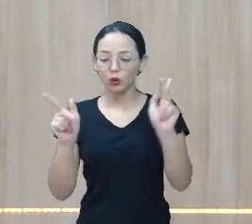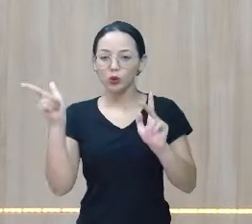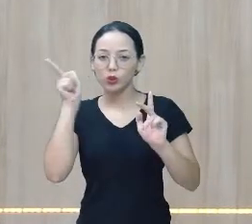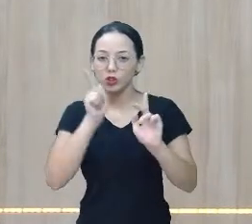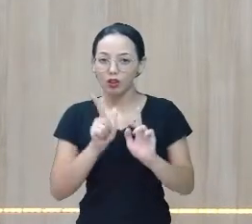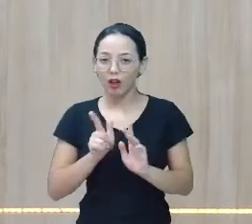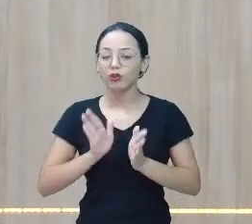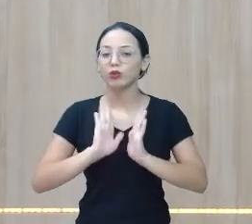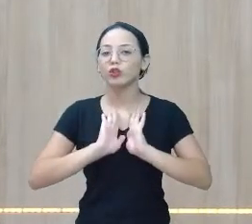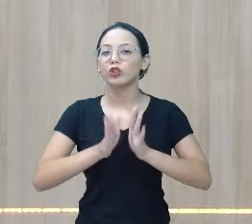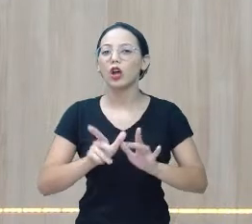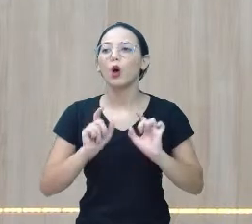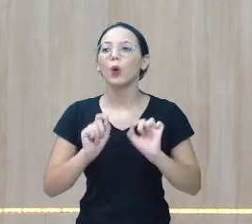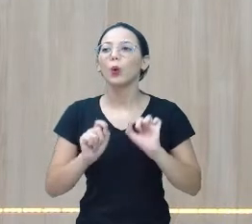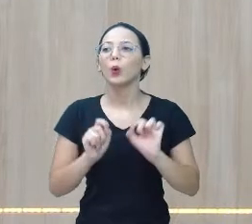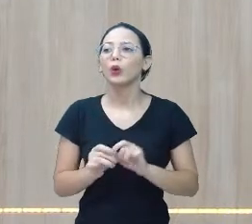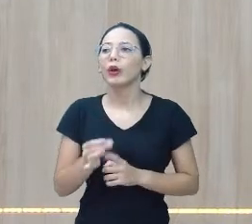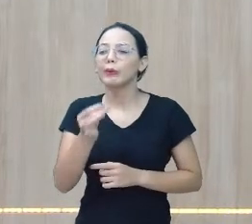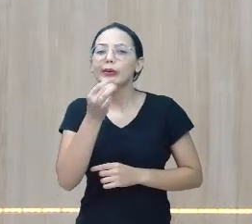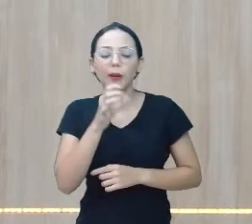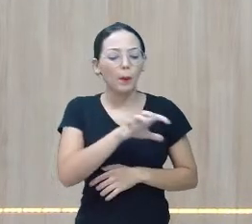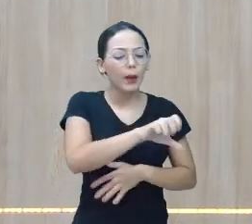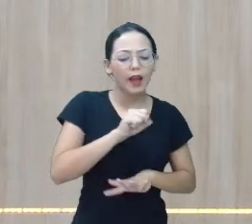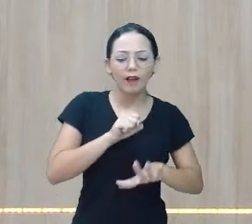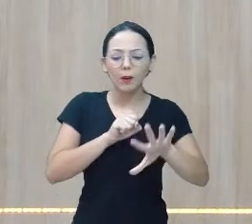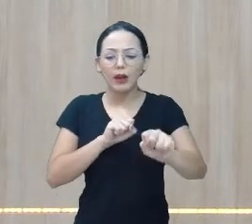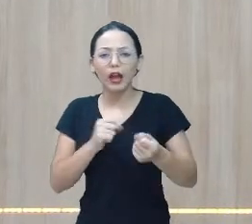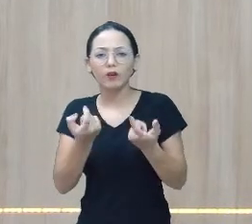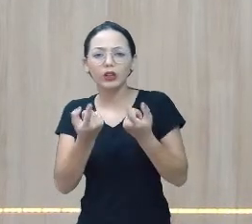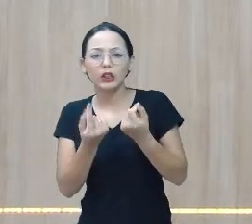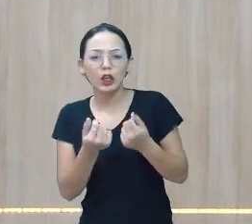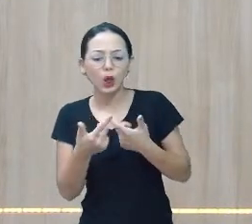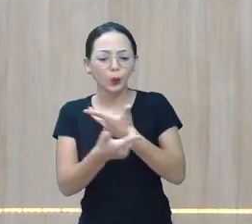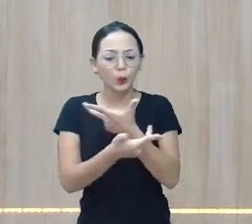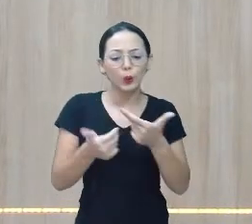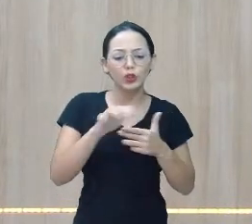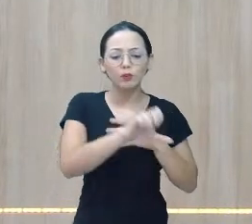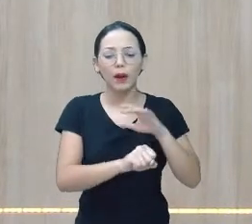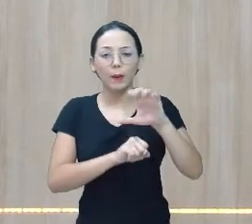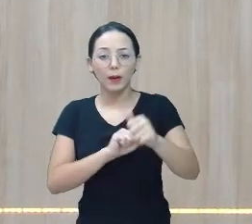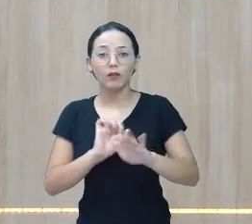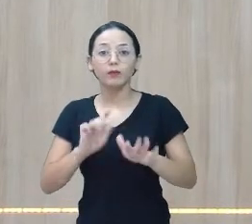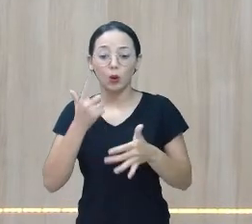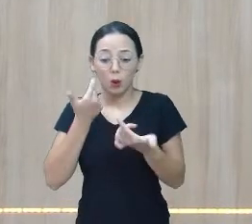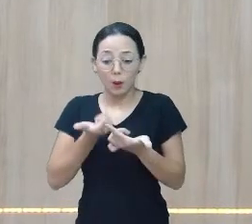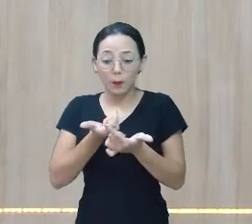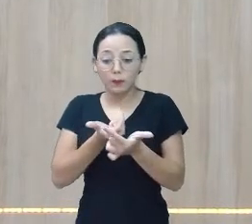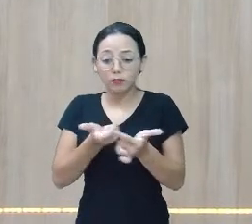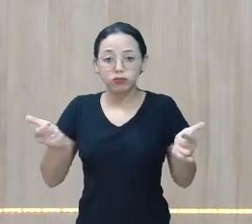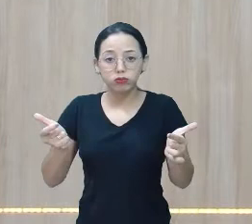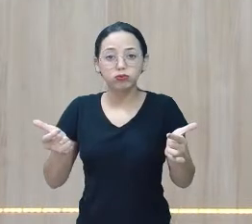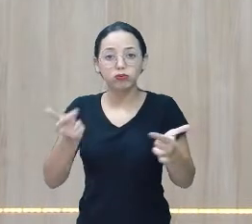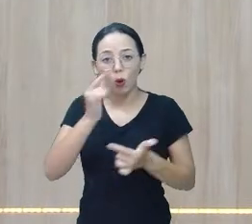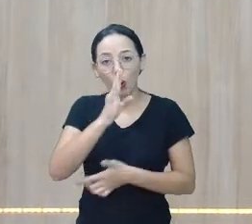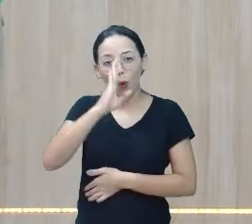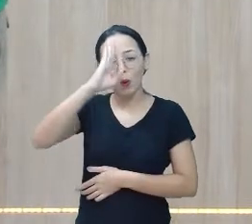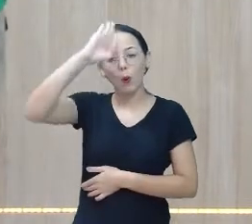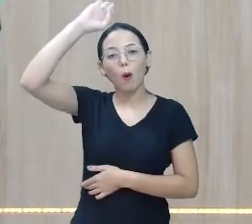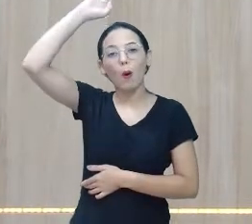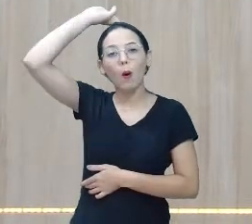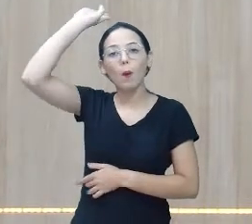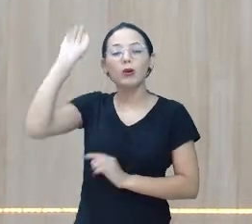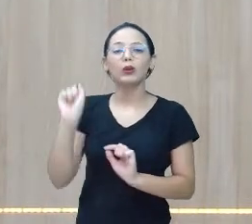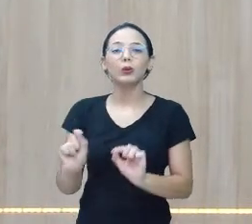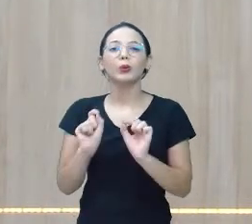elas pilhavam, né, as riquezas. Então, no processo de expansão territorial, Roma ela